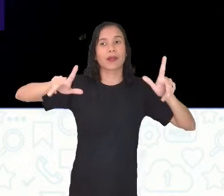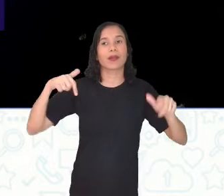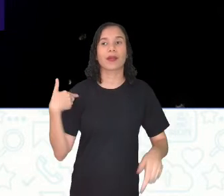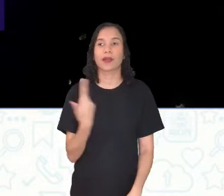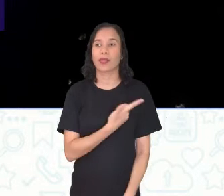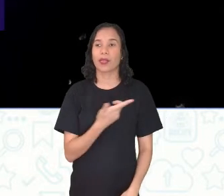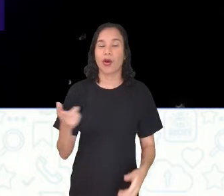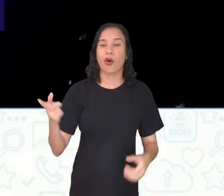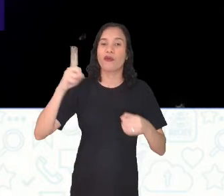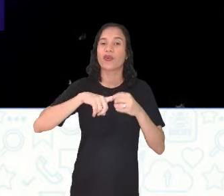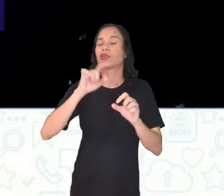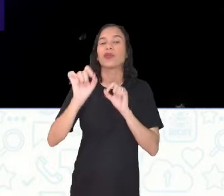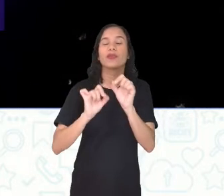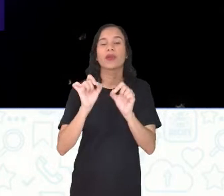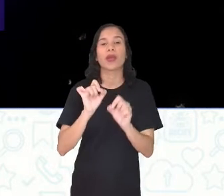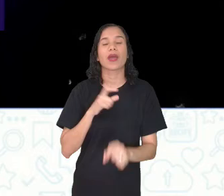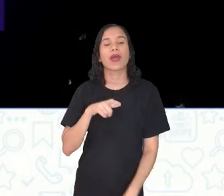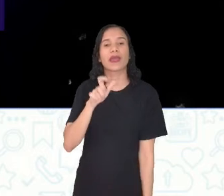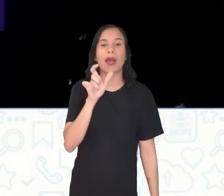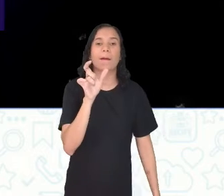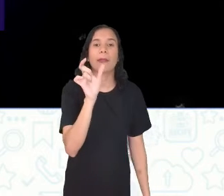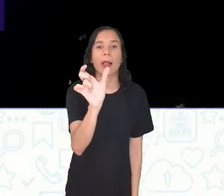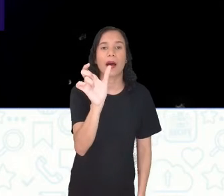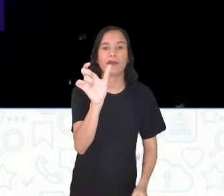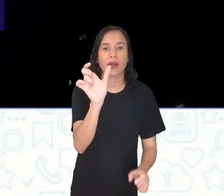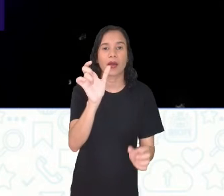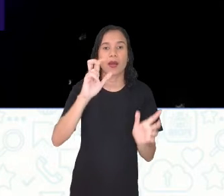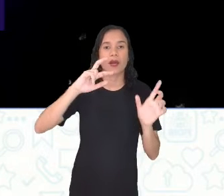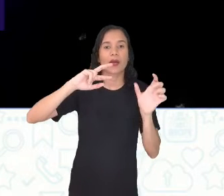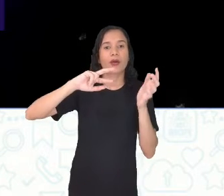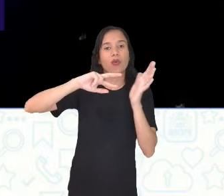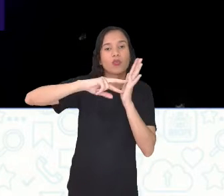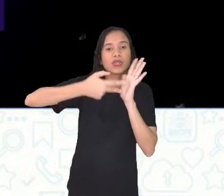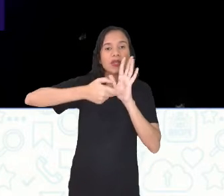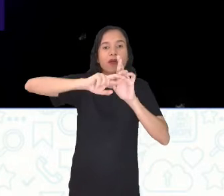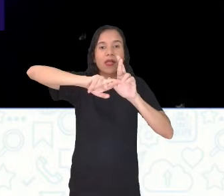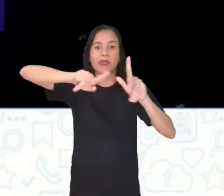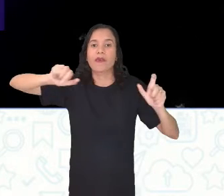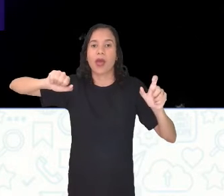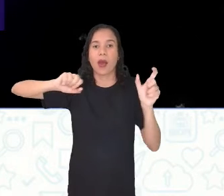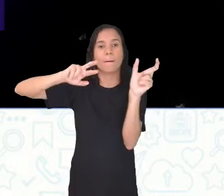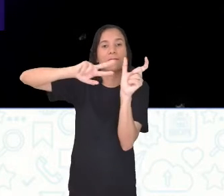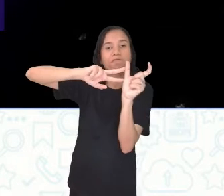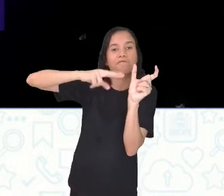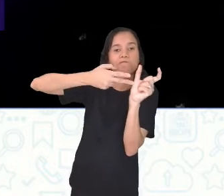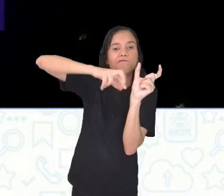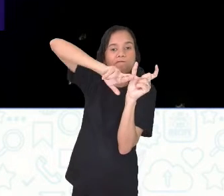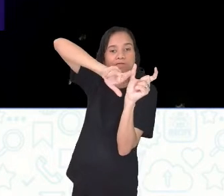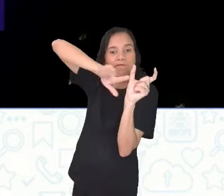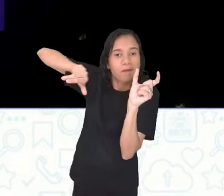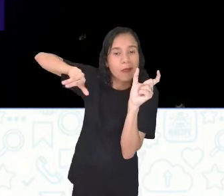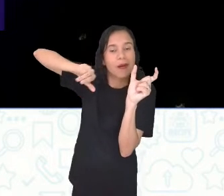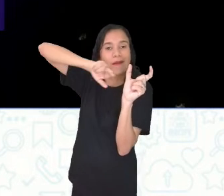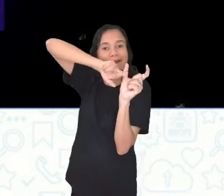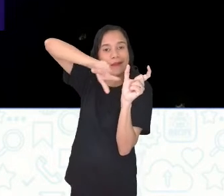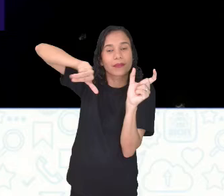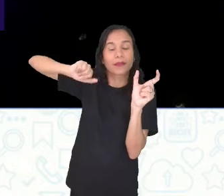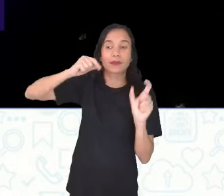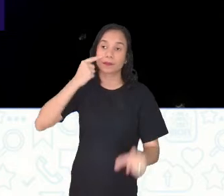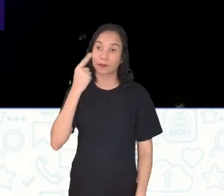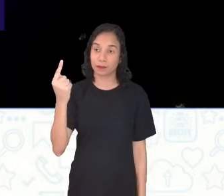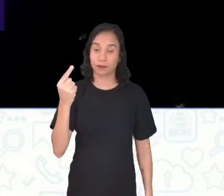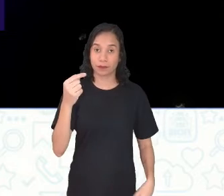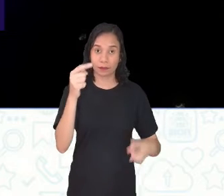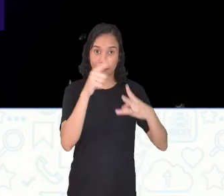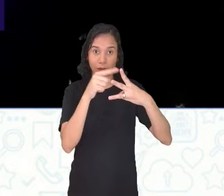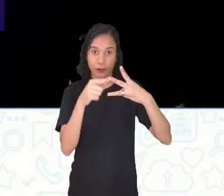na polissemia, né? Que é aquele uso de uma palavra com diferentes sentidos, né? E aí eu trouxe aqui um exemplo de 3 frases para a